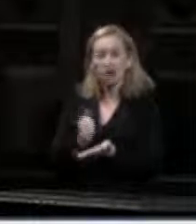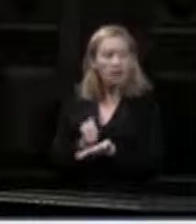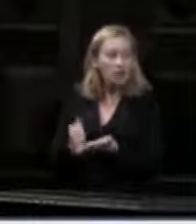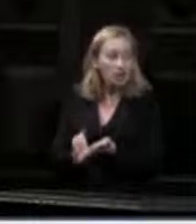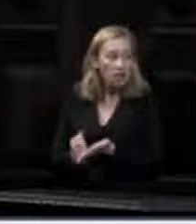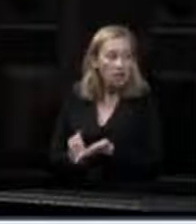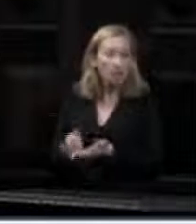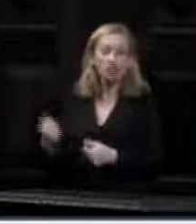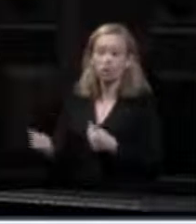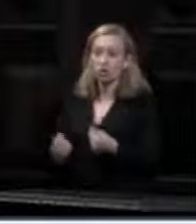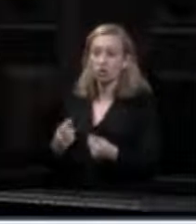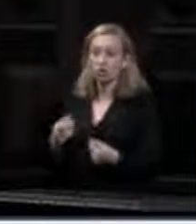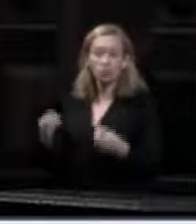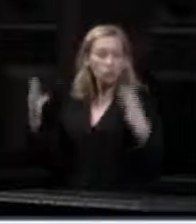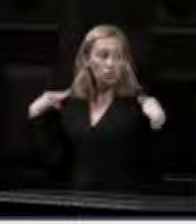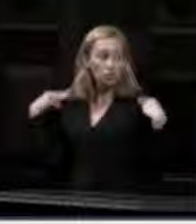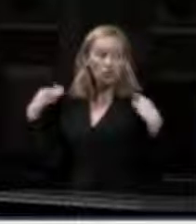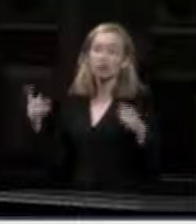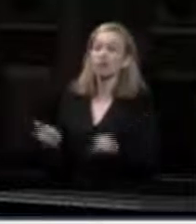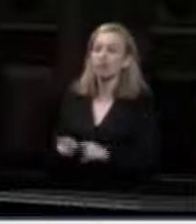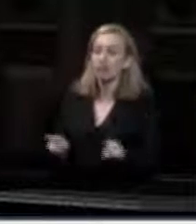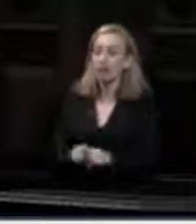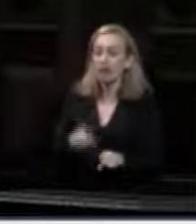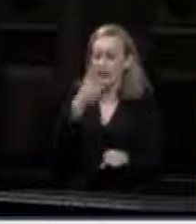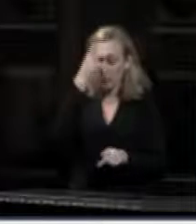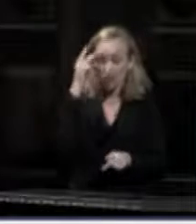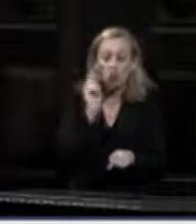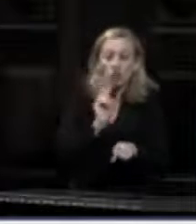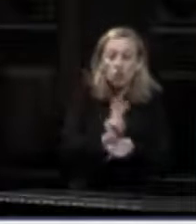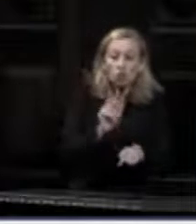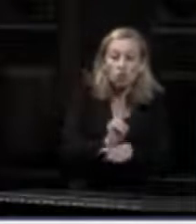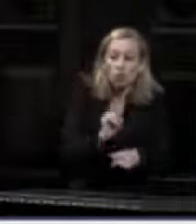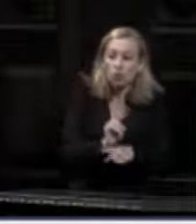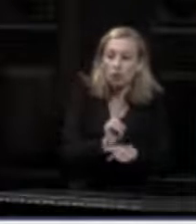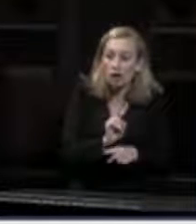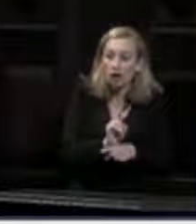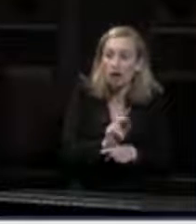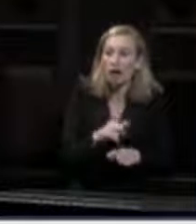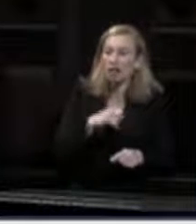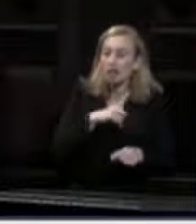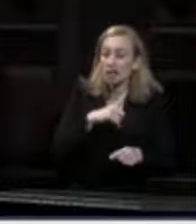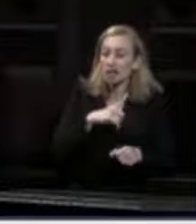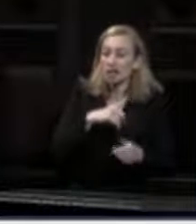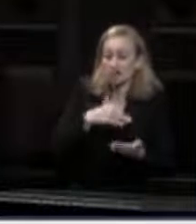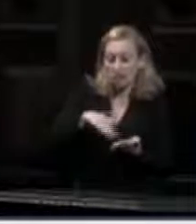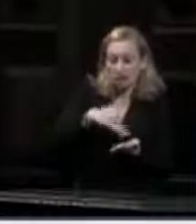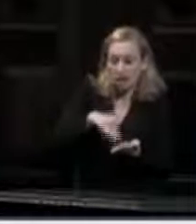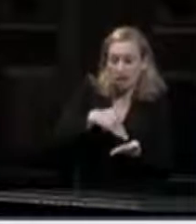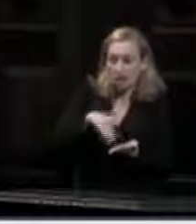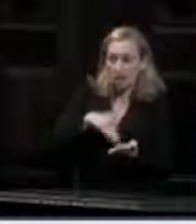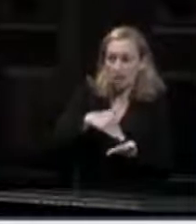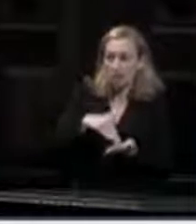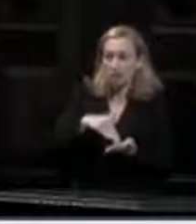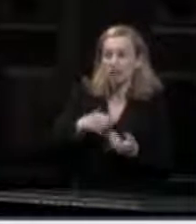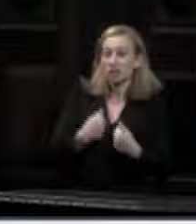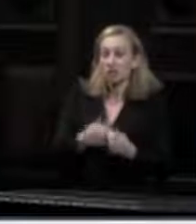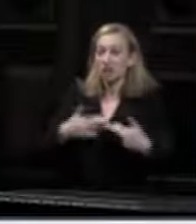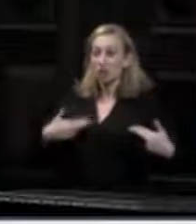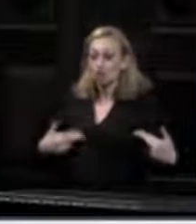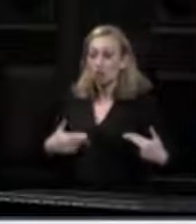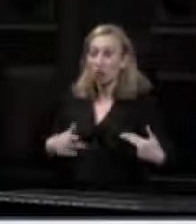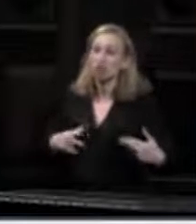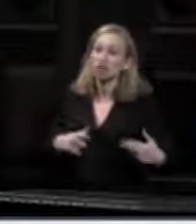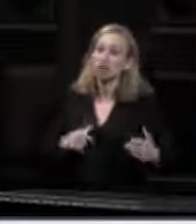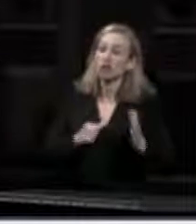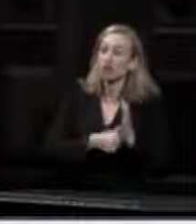ser registrada na Secretaria Municipal de Transporte, que tenha um cartão. E ali, para se ter esse cartão, tanto o